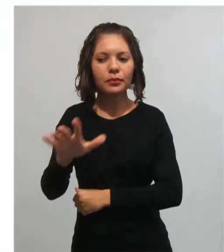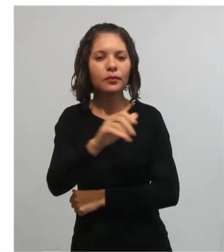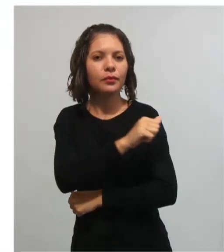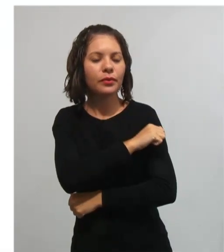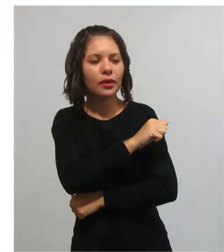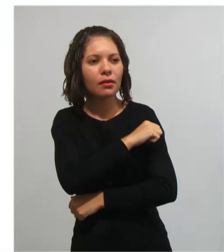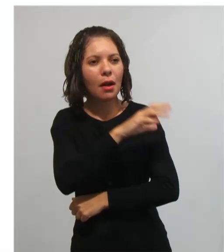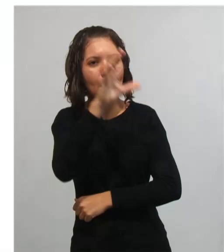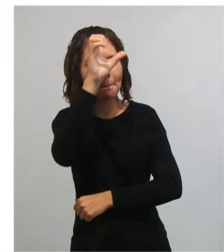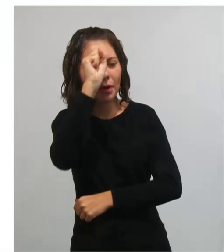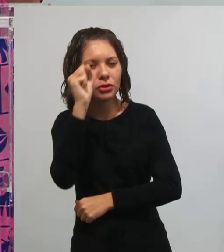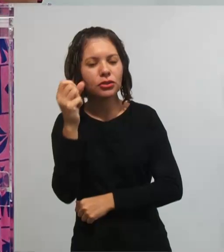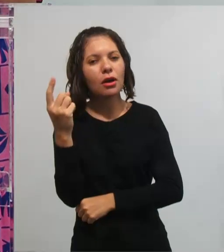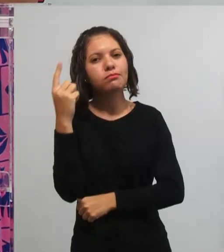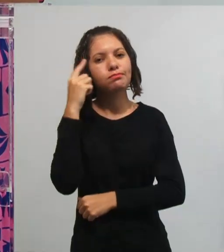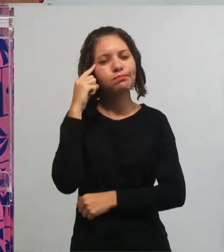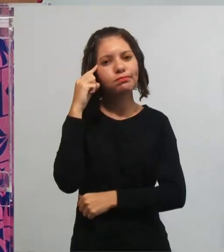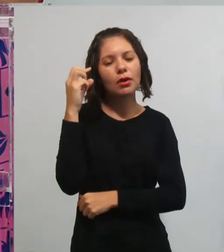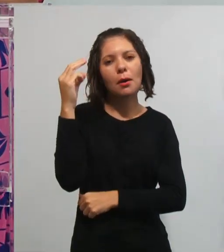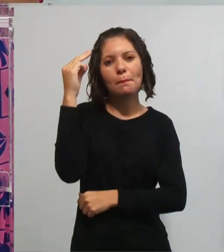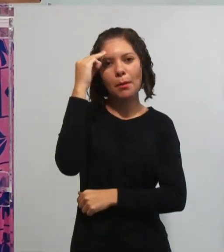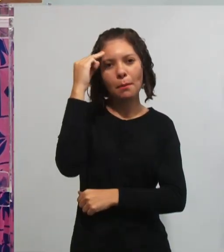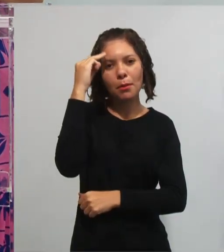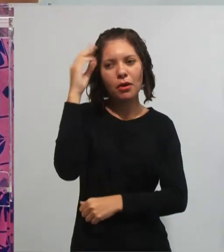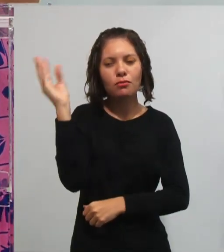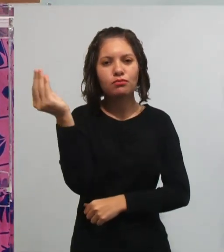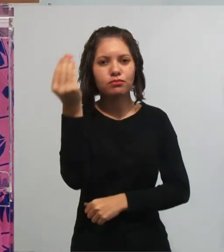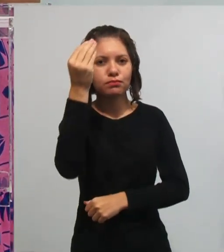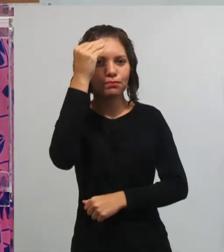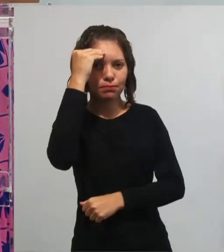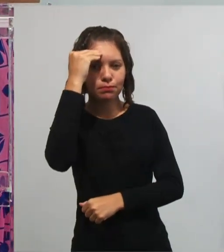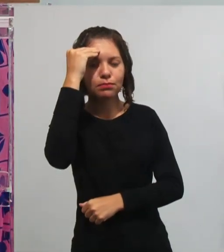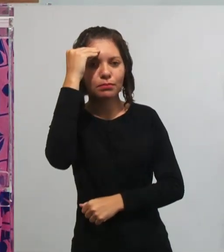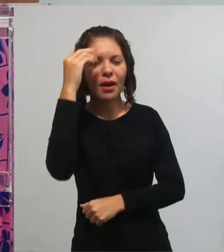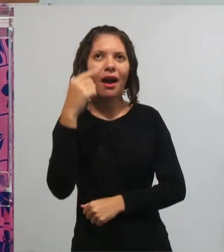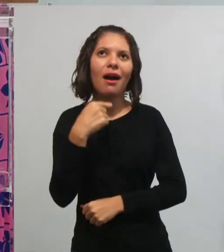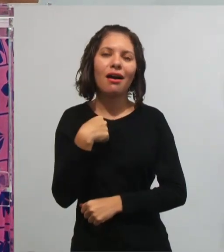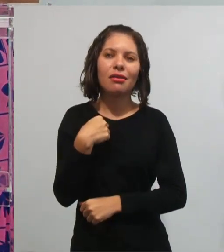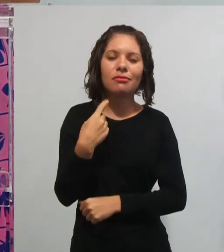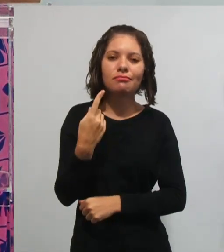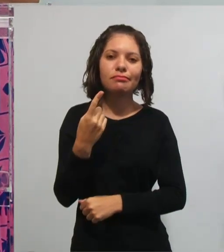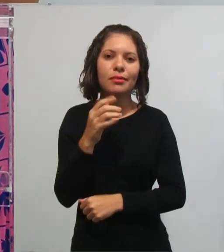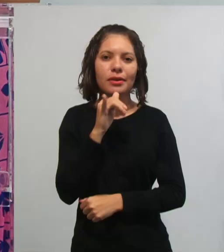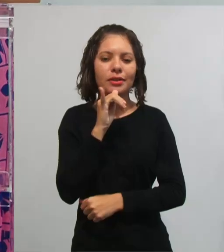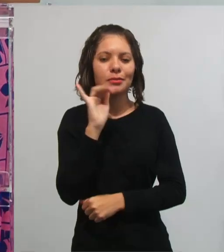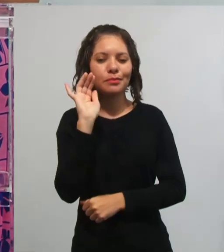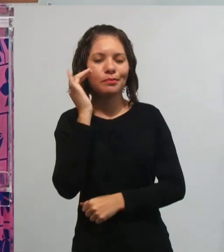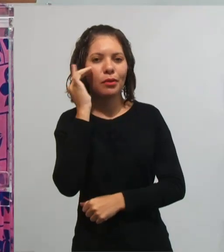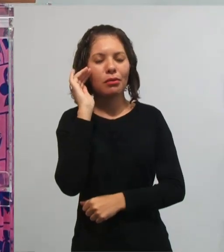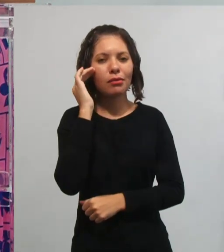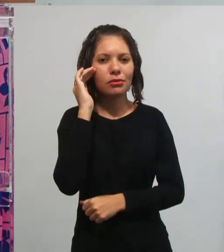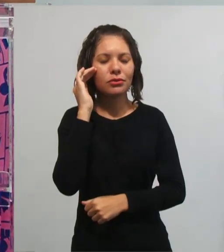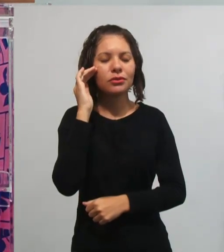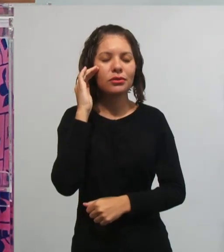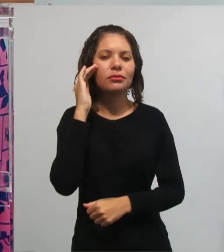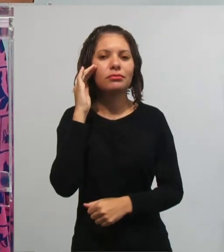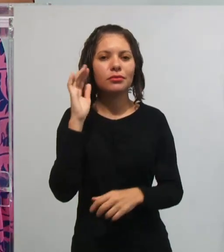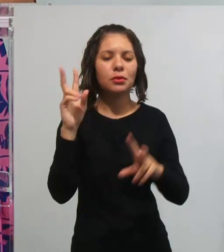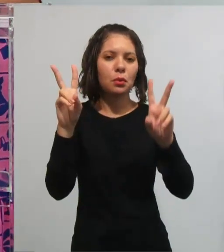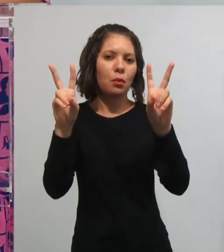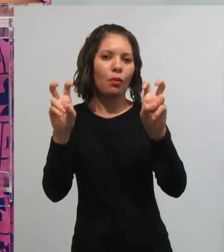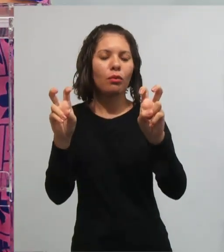texto de estudo que a gente disponibilizou, que são as tendências pedagógicas na prática escolar, então, um texto que